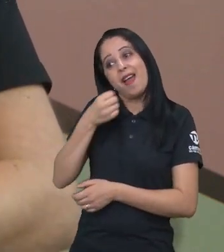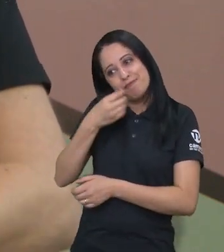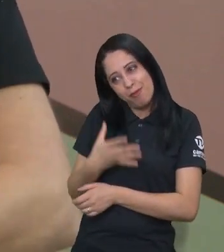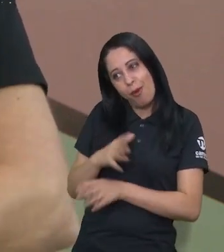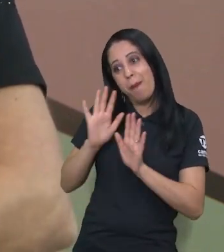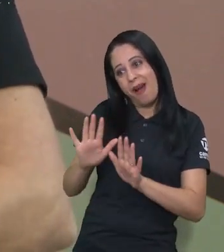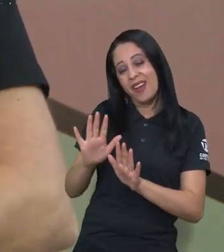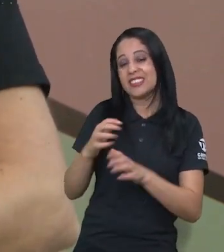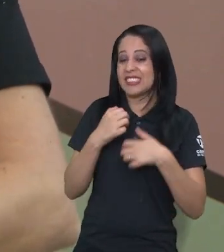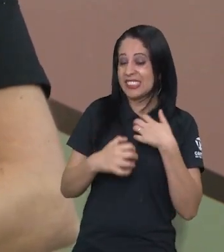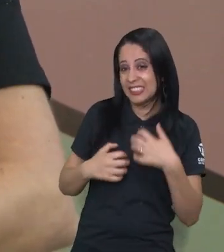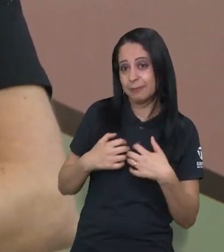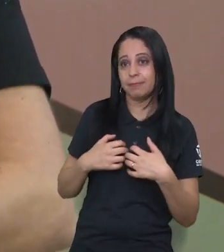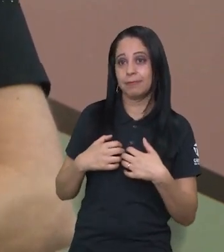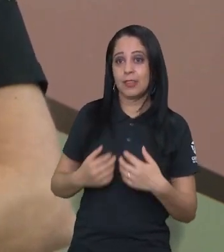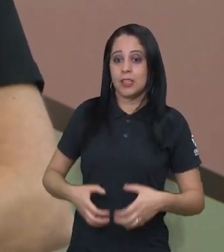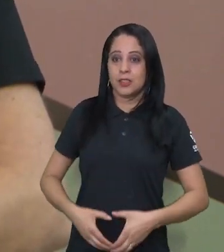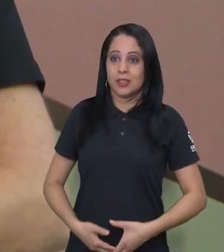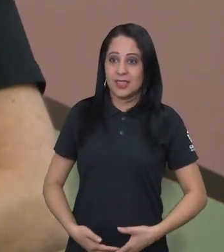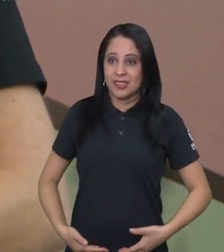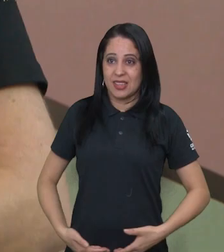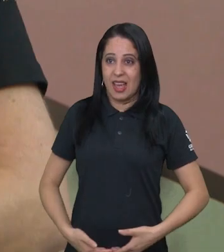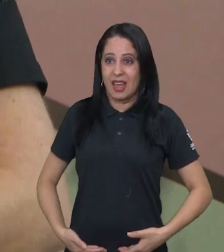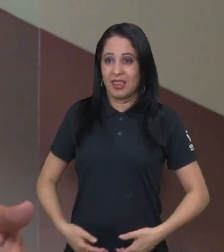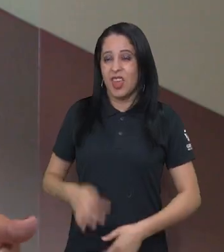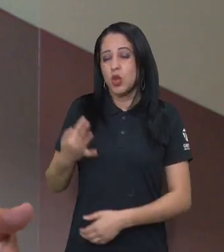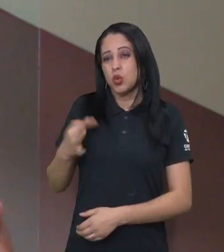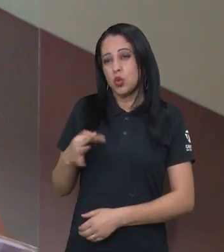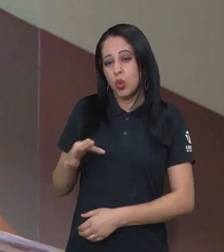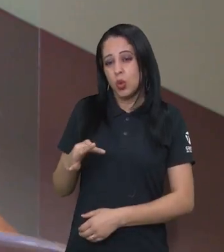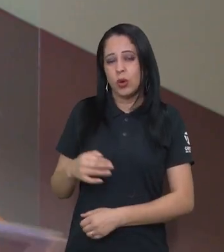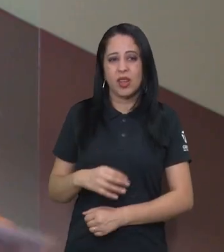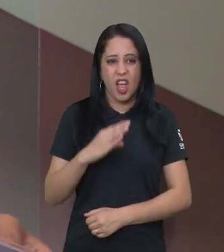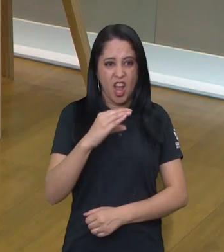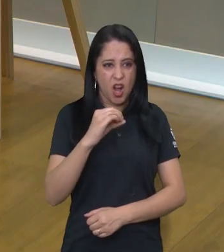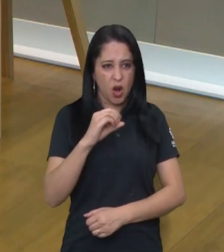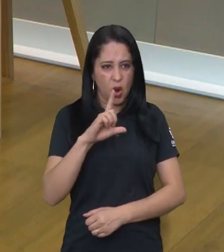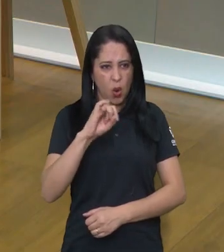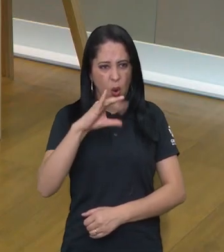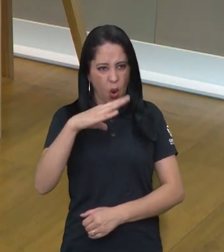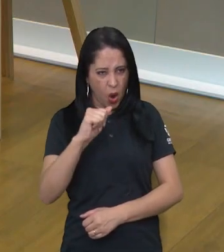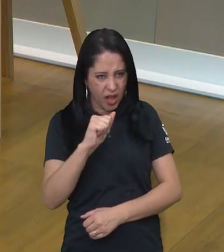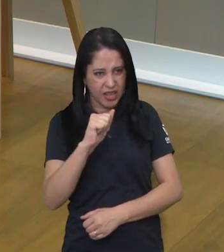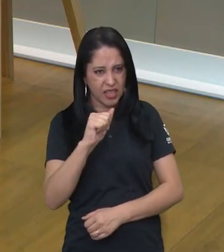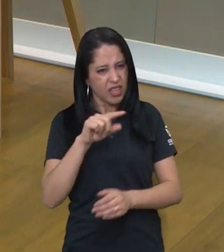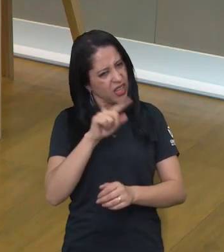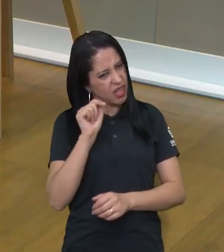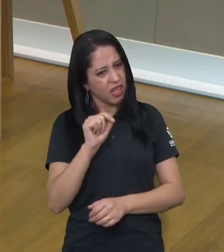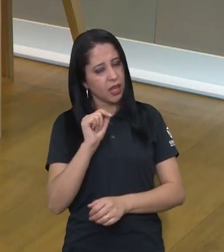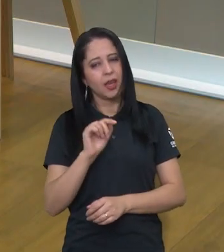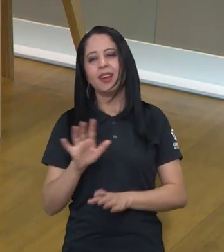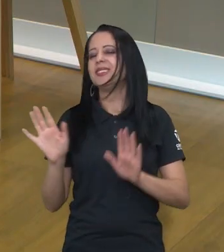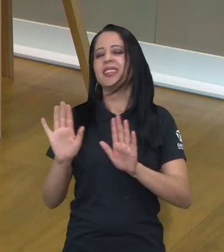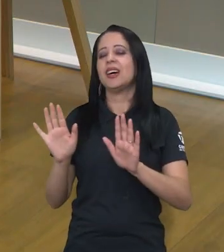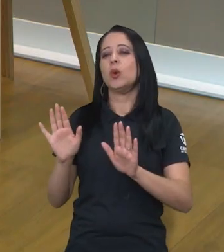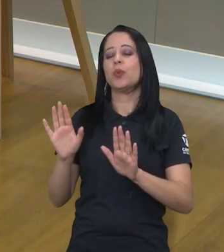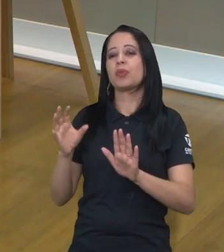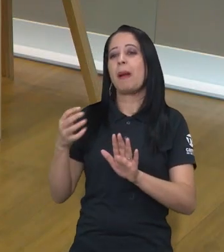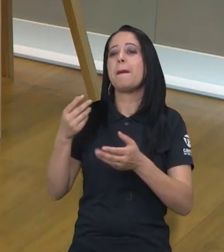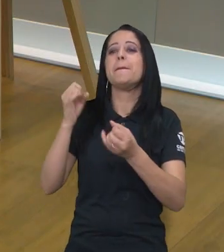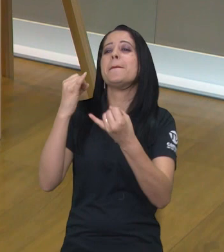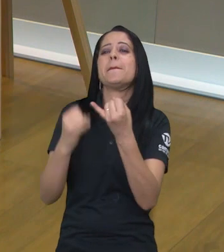incomodando. Elas sentem muita dor no pé da barriga mesmo. Como se fosse uma cólica ali. Não é uma cólica, é uma sensação de pesado, porque o ovário